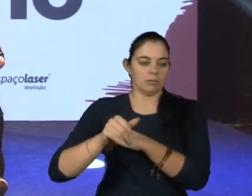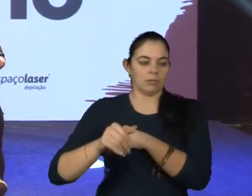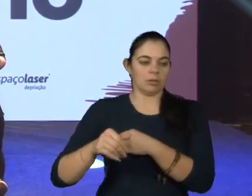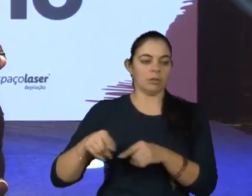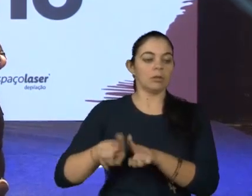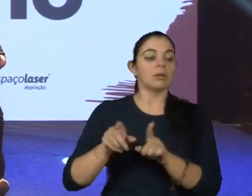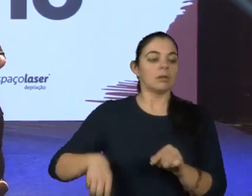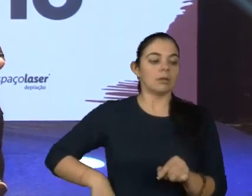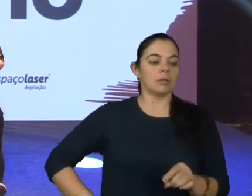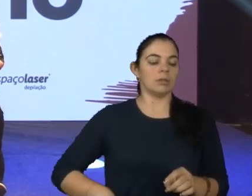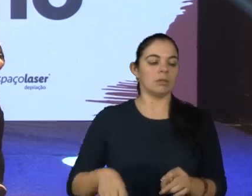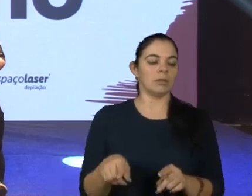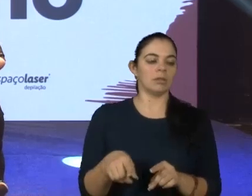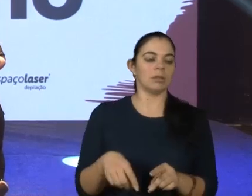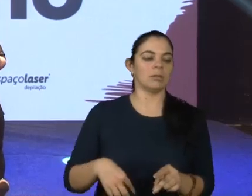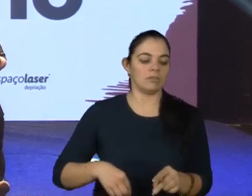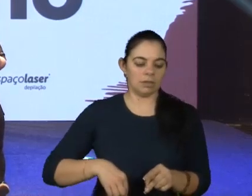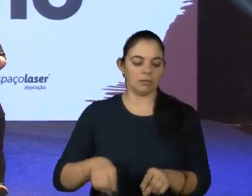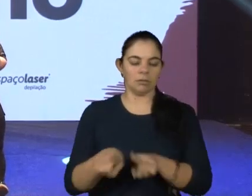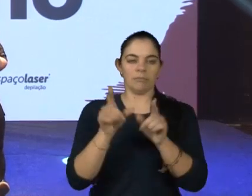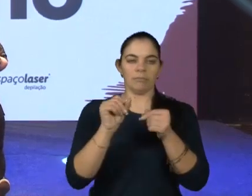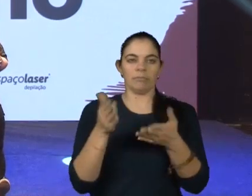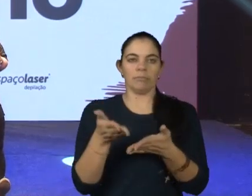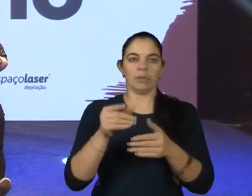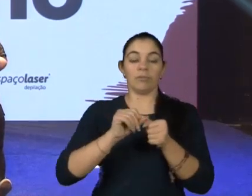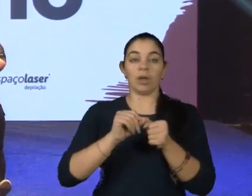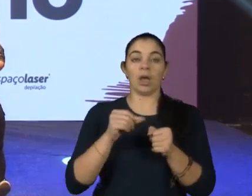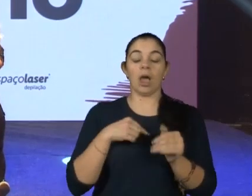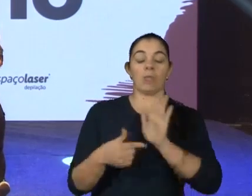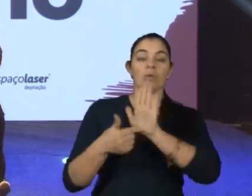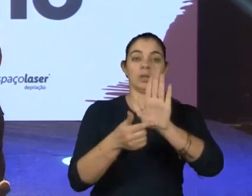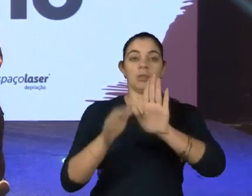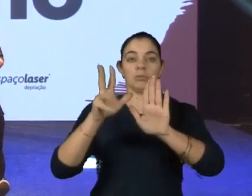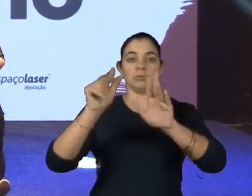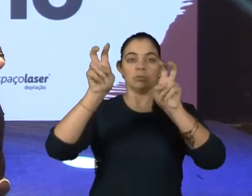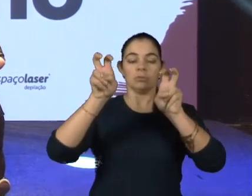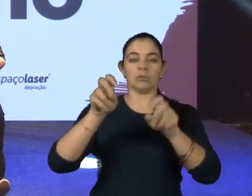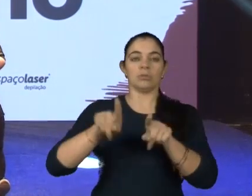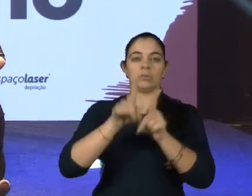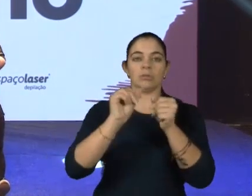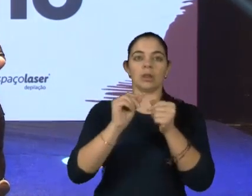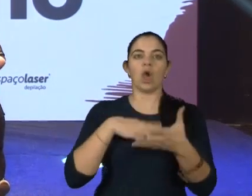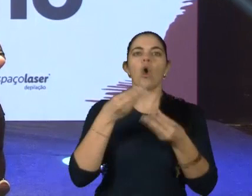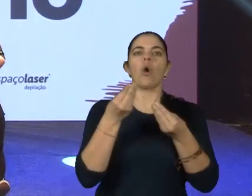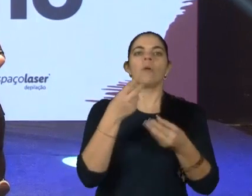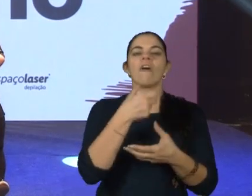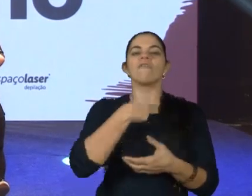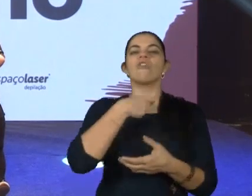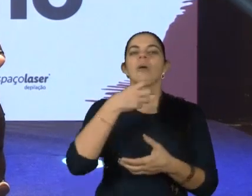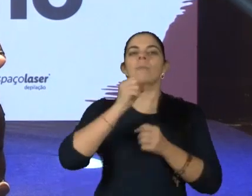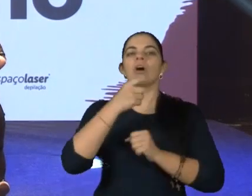Um bate-papo com os principais ativistas da atualidade do mundo da inclusão. Com o tema, como a minha voz pode espalhar a